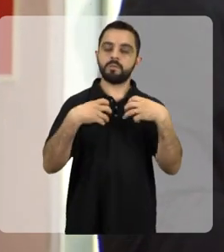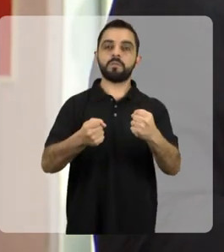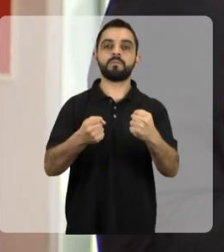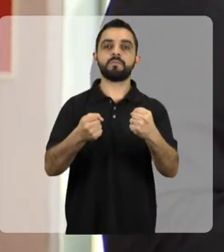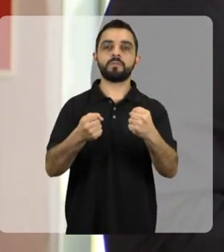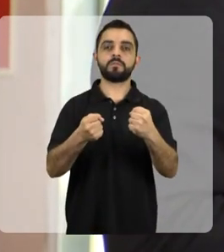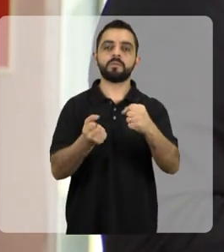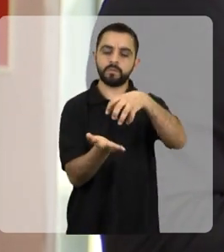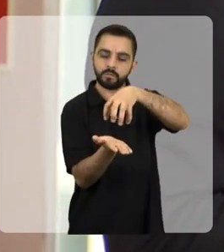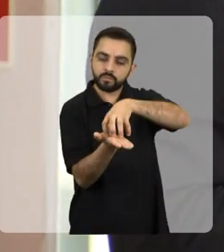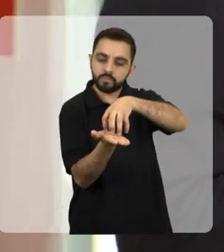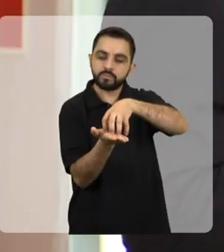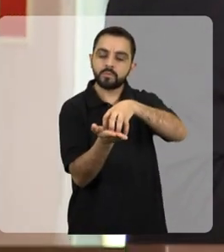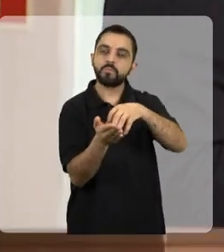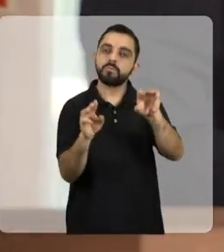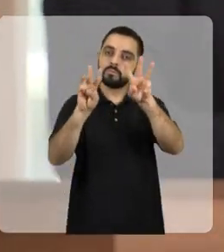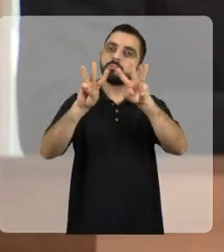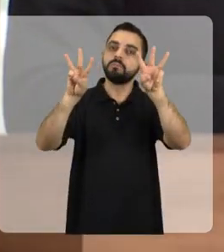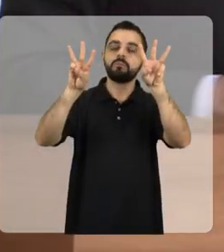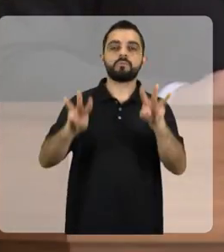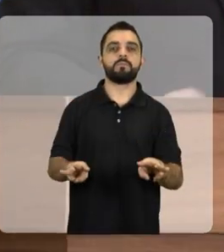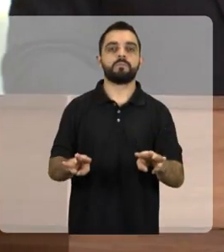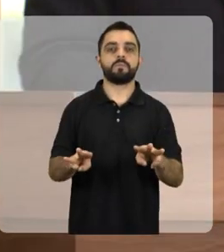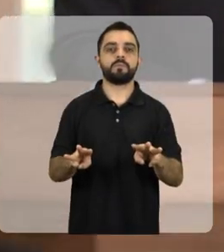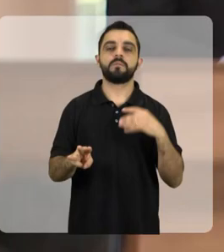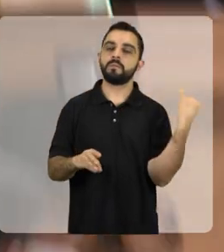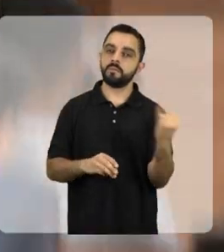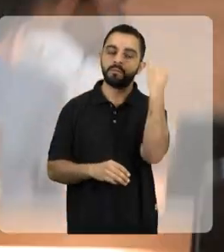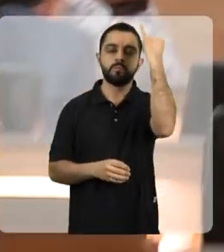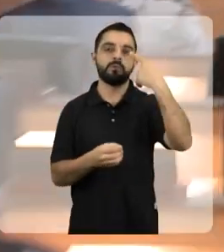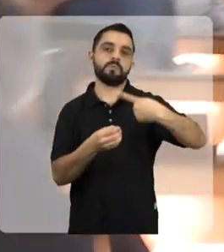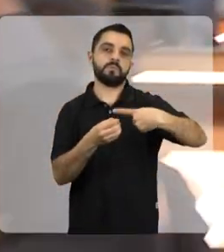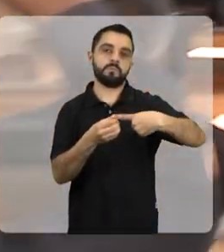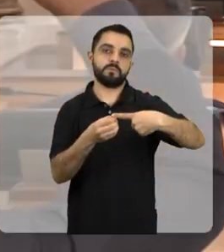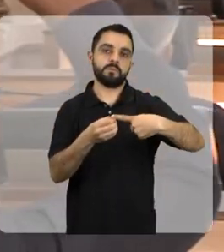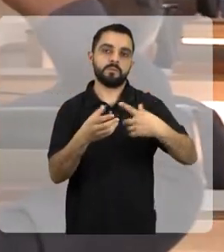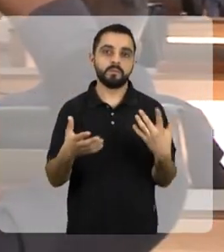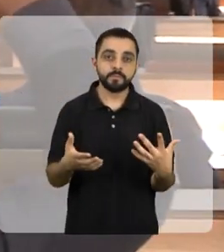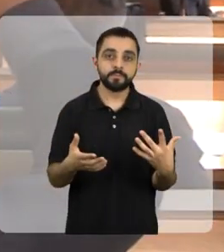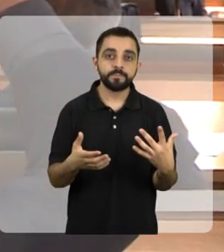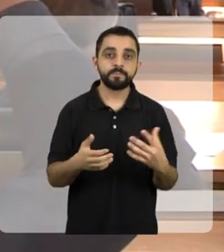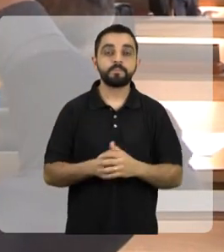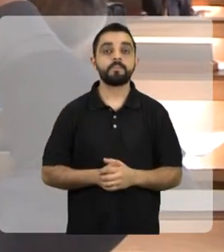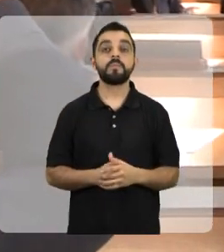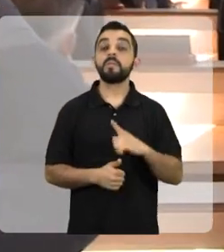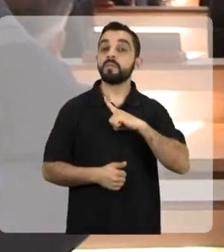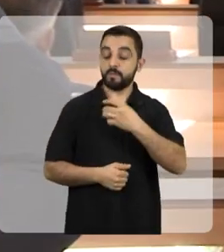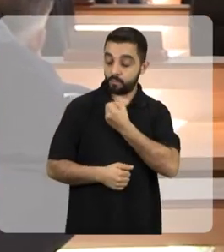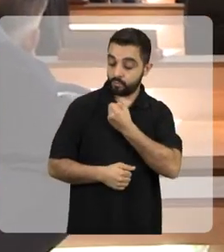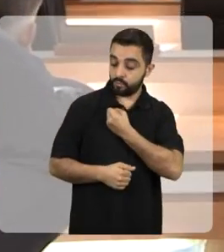dessa instituição tão crucial para a nossa cidade. Em primeiro lugar, os números.